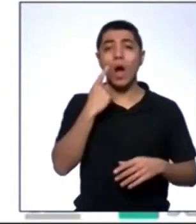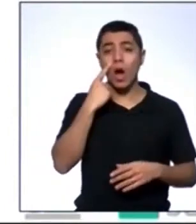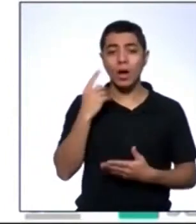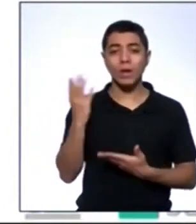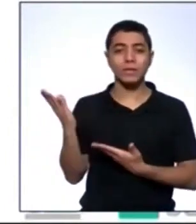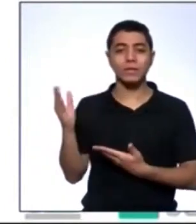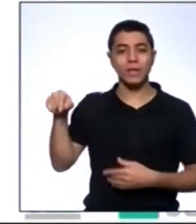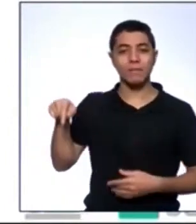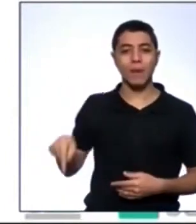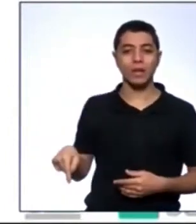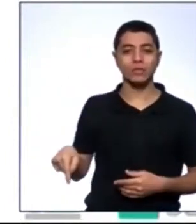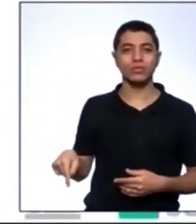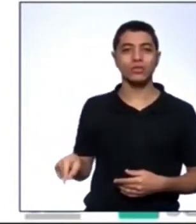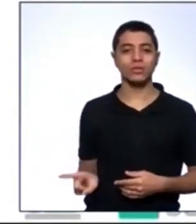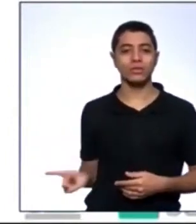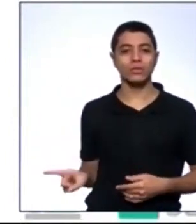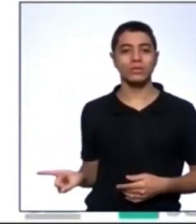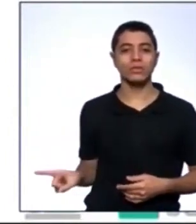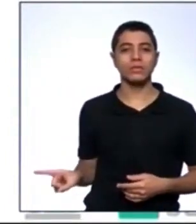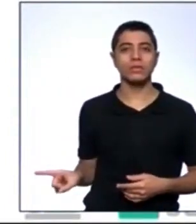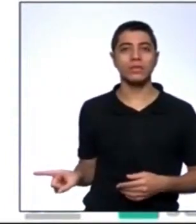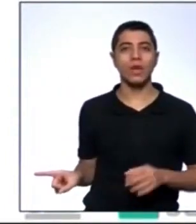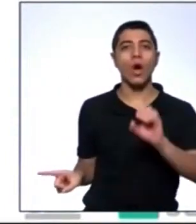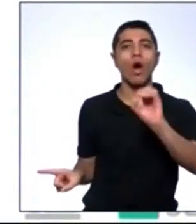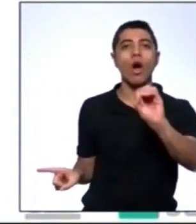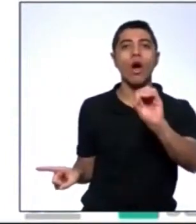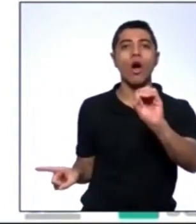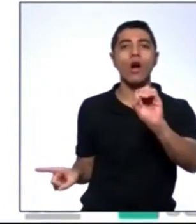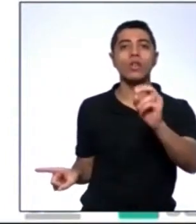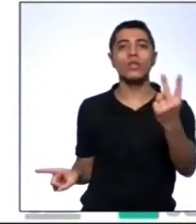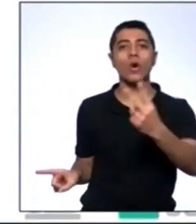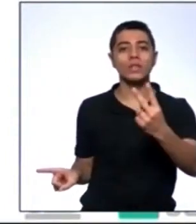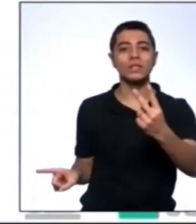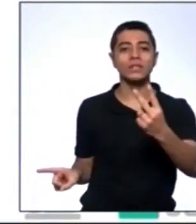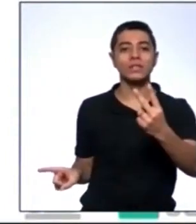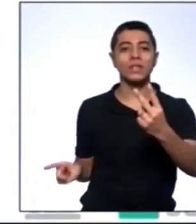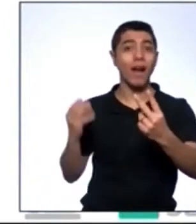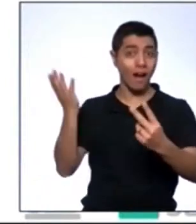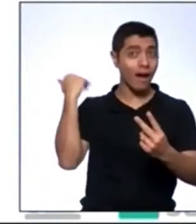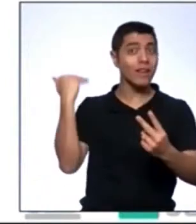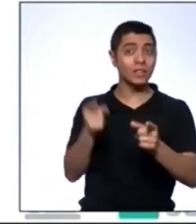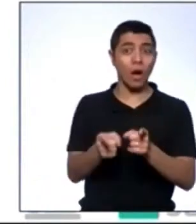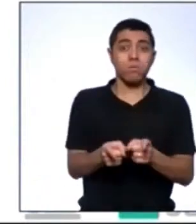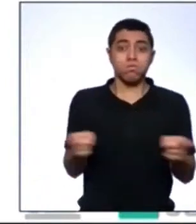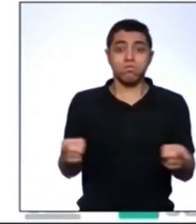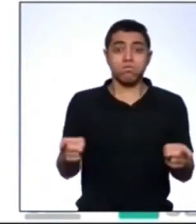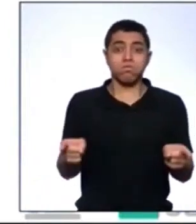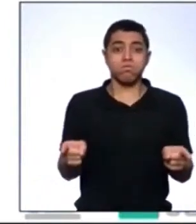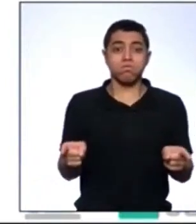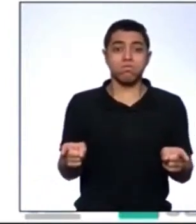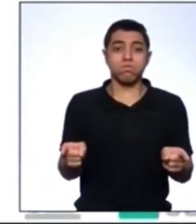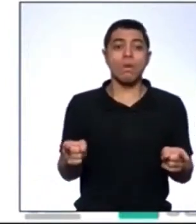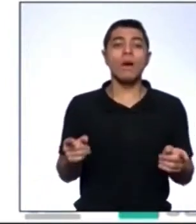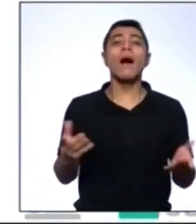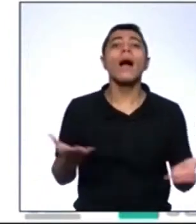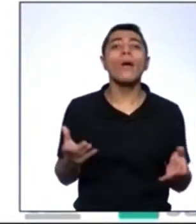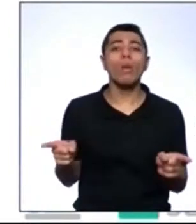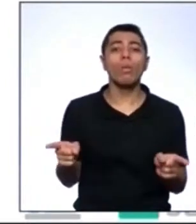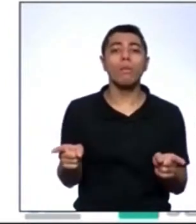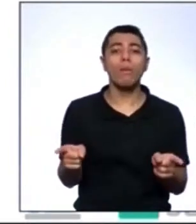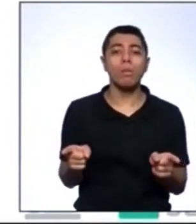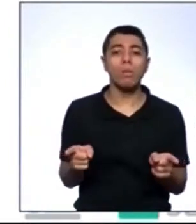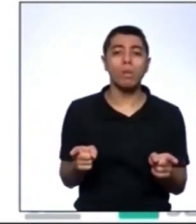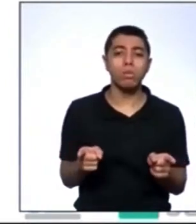Carlinhos, olha lá, filho. Olha o teor de oxigênio na água. Estava alto? Não estava alto? Olha agora, olha agora. Clique aí, irmão.